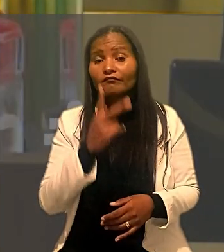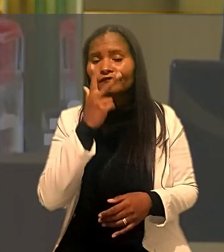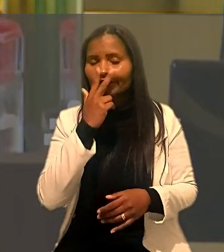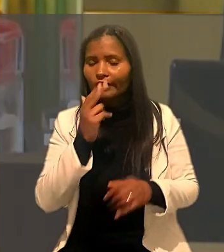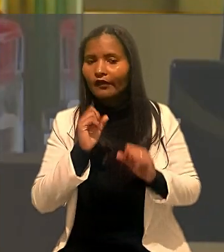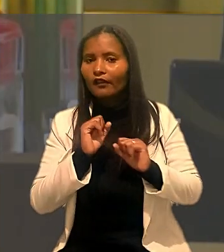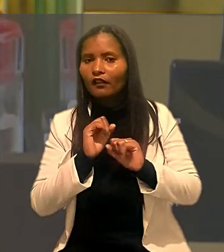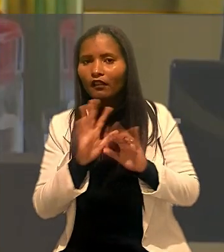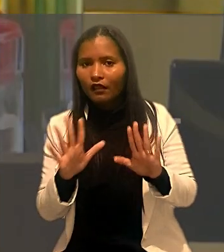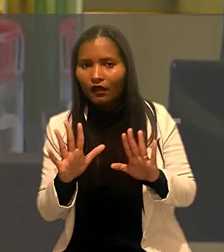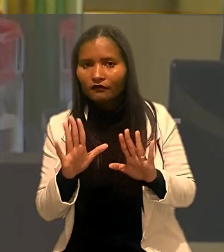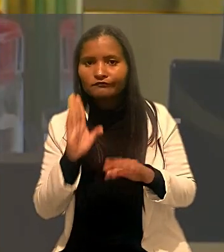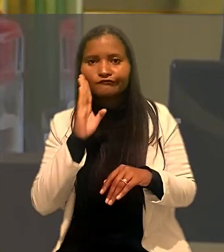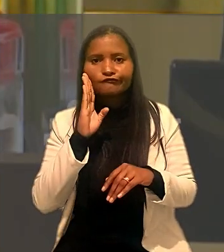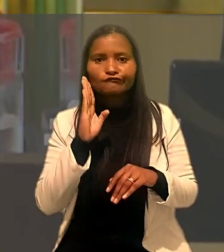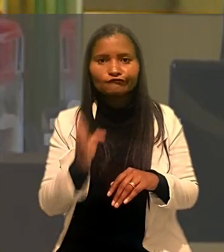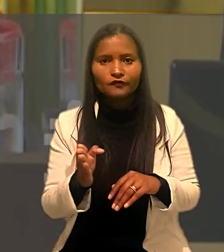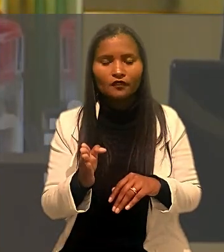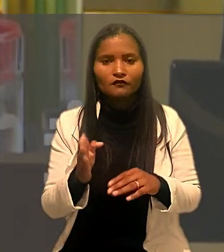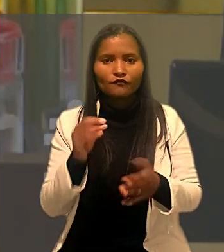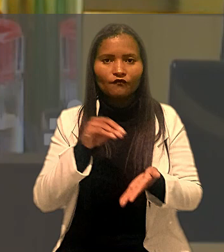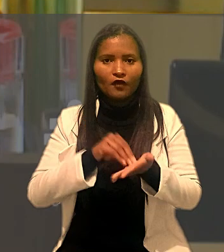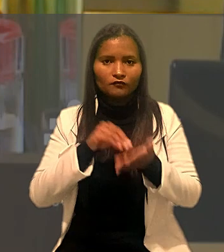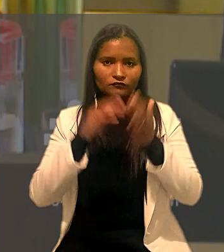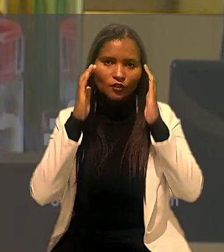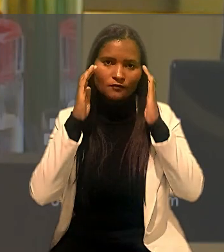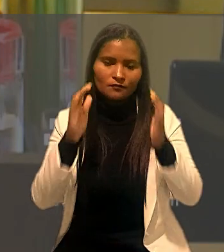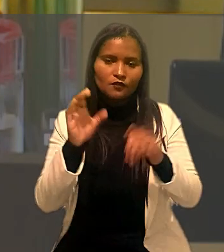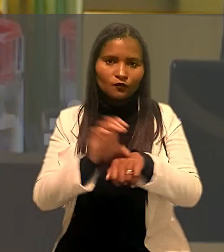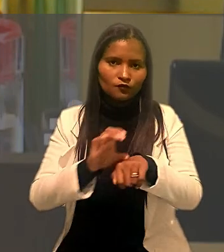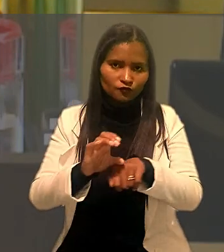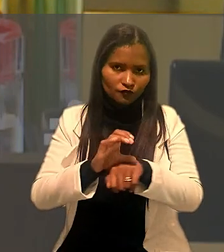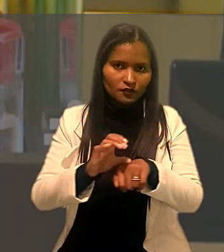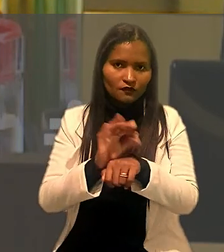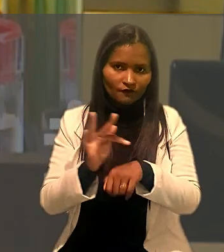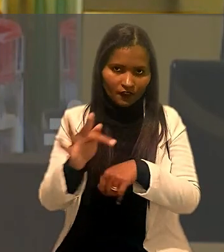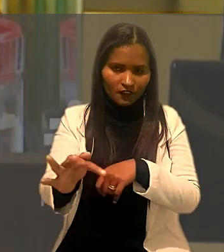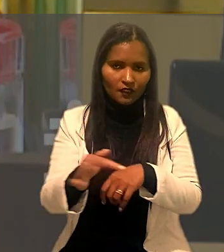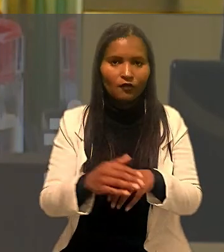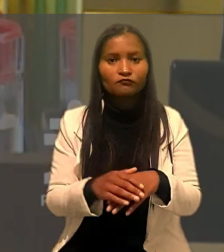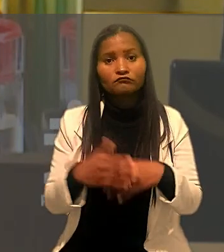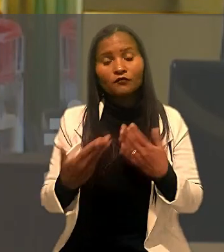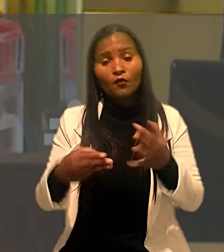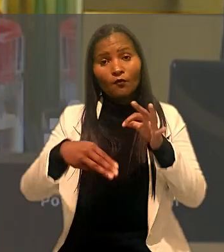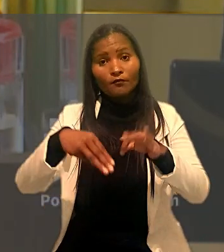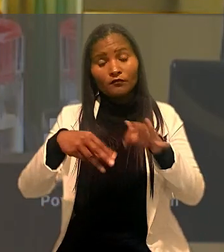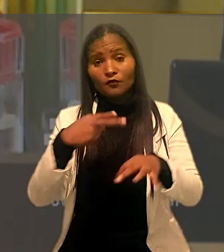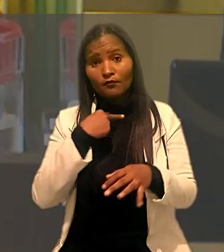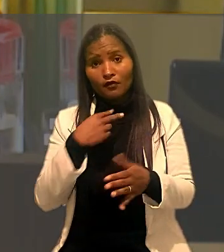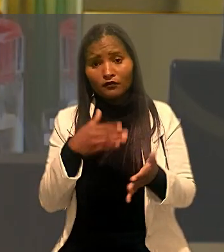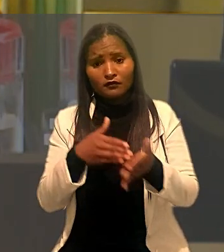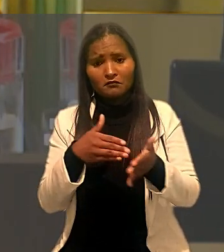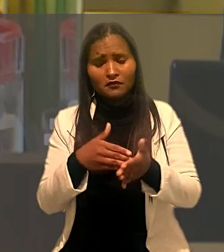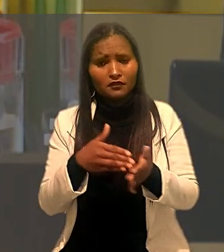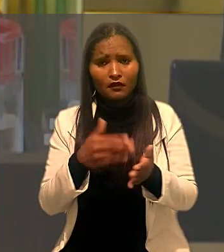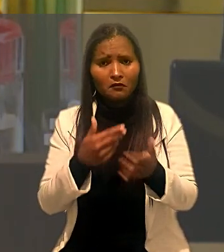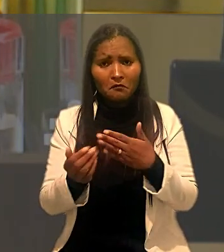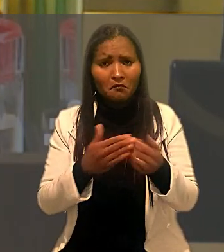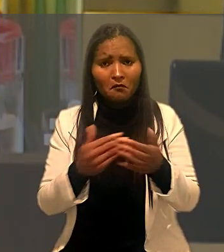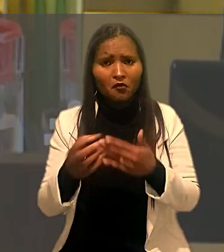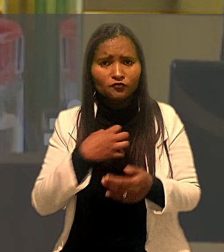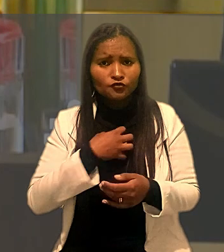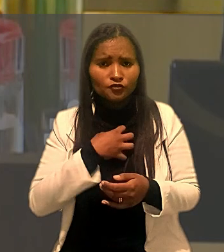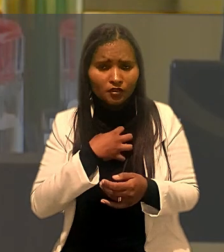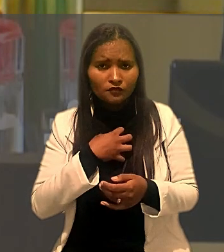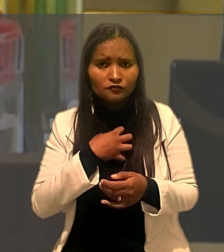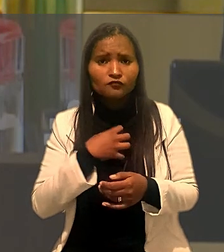configura claro e direto atentado à Constituição Federal. De acordo com o ministro, não cabe limitar por qualquer meio o